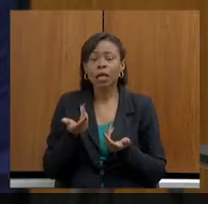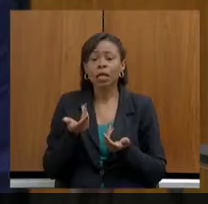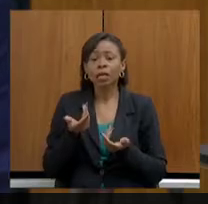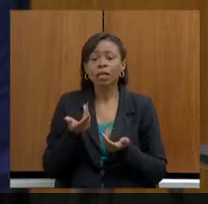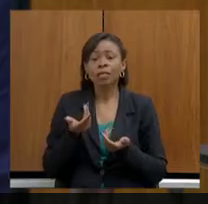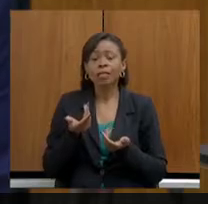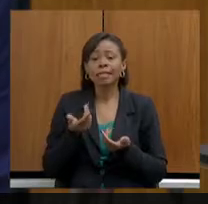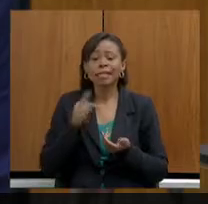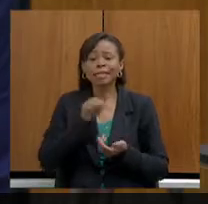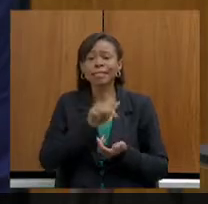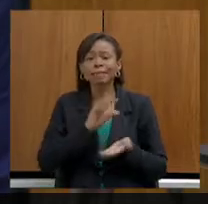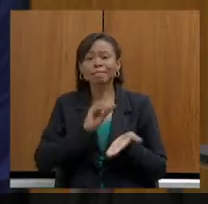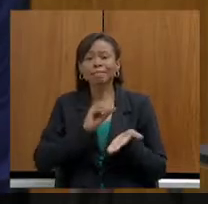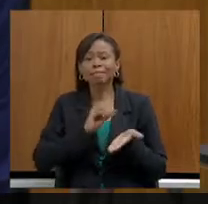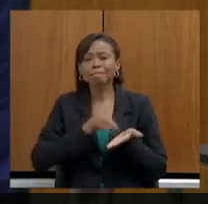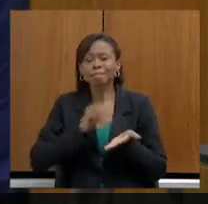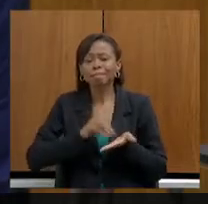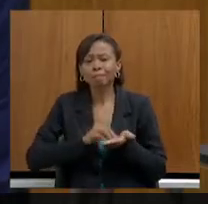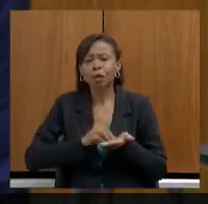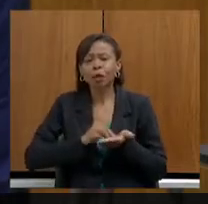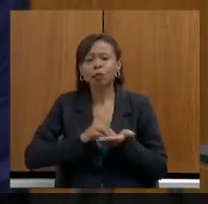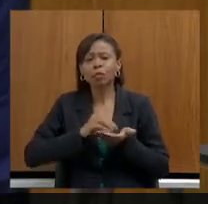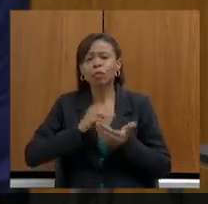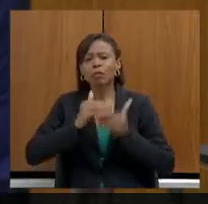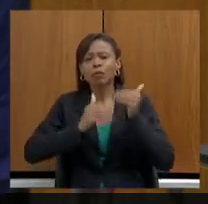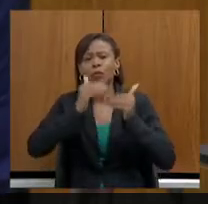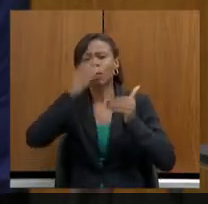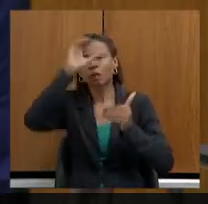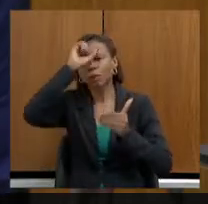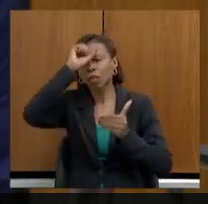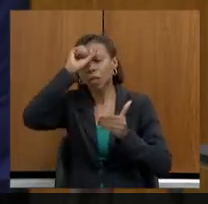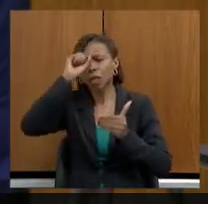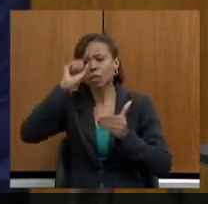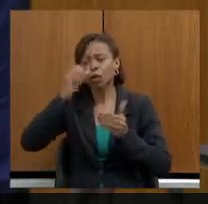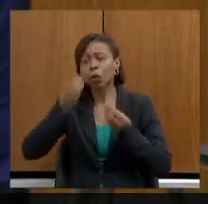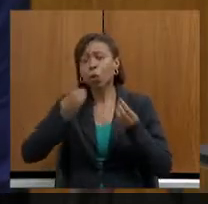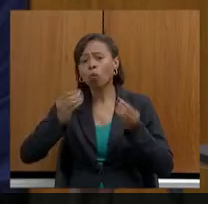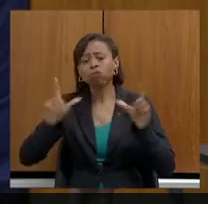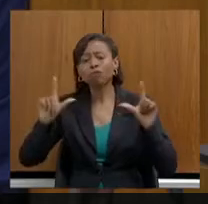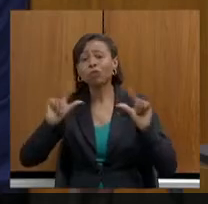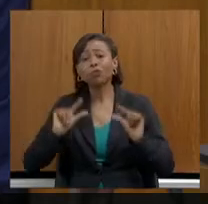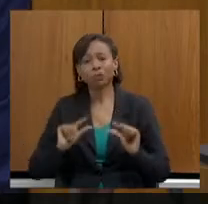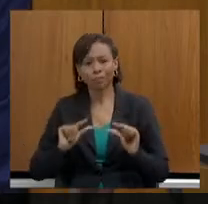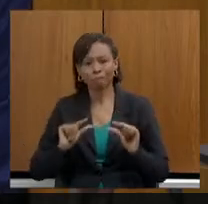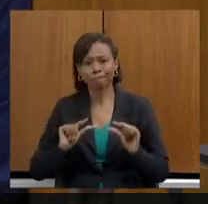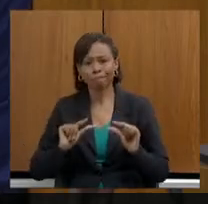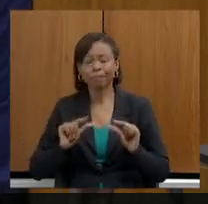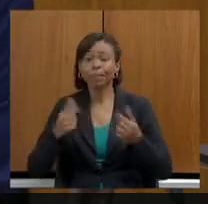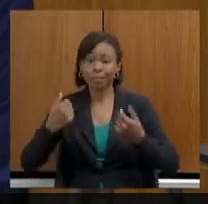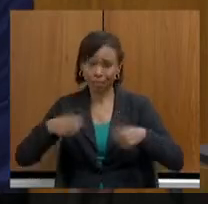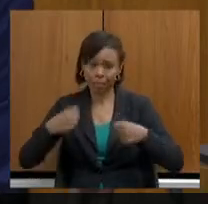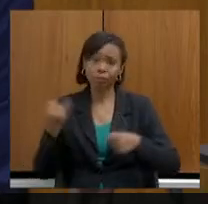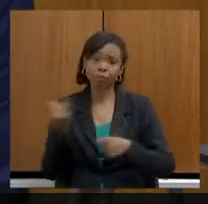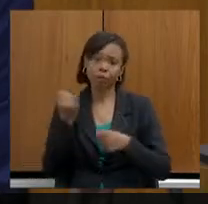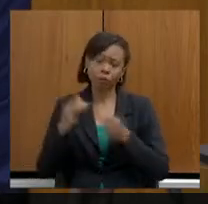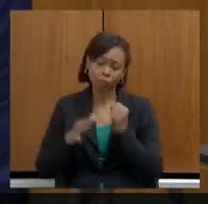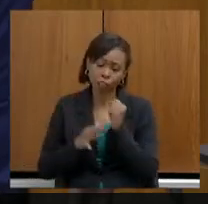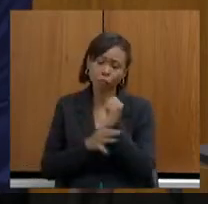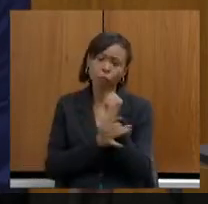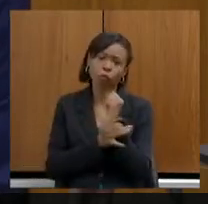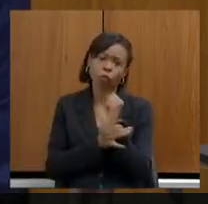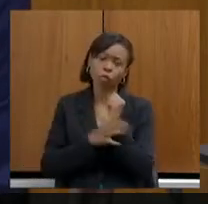aprendizagem é fundamental para termos a segurança de nossos alunos é